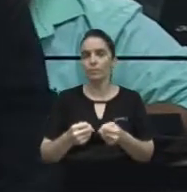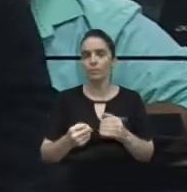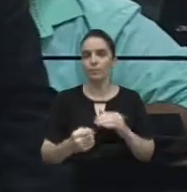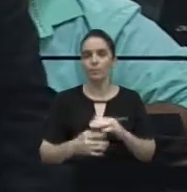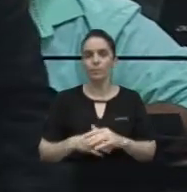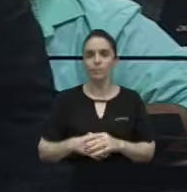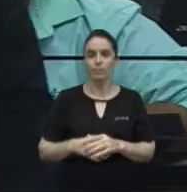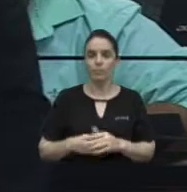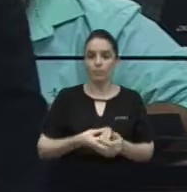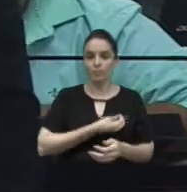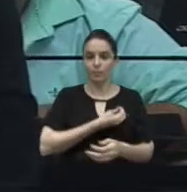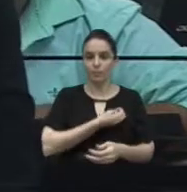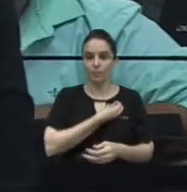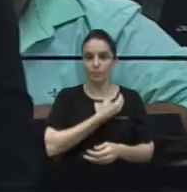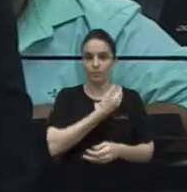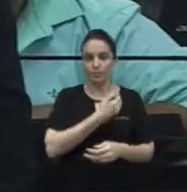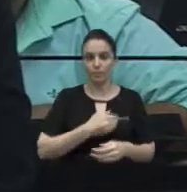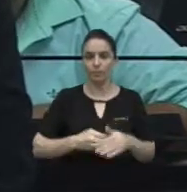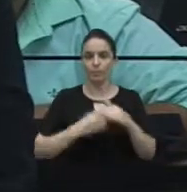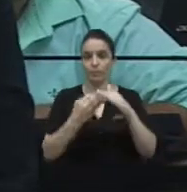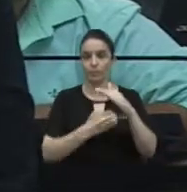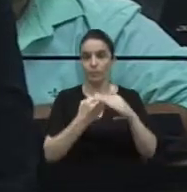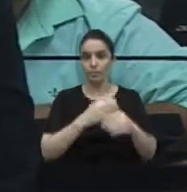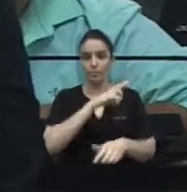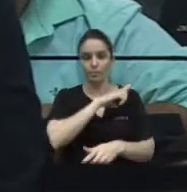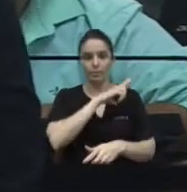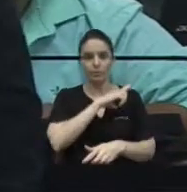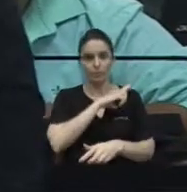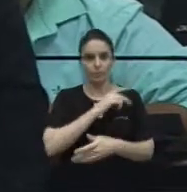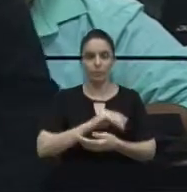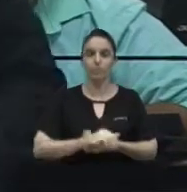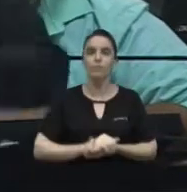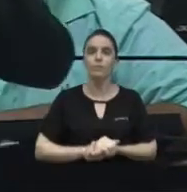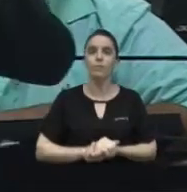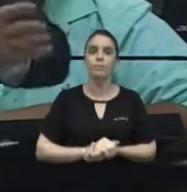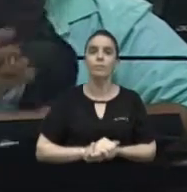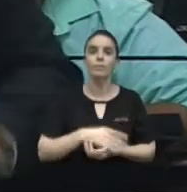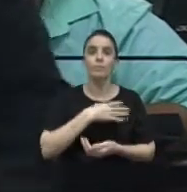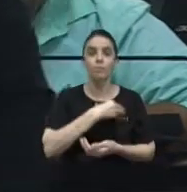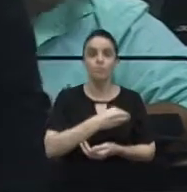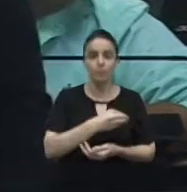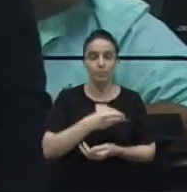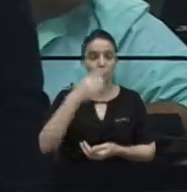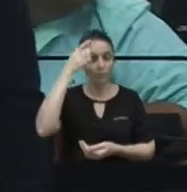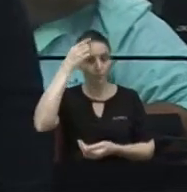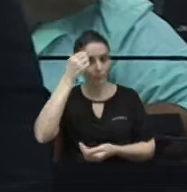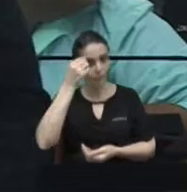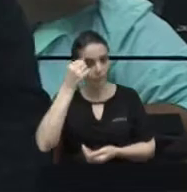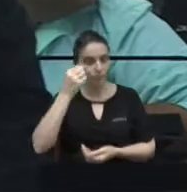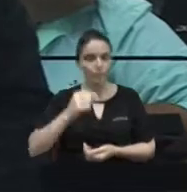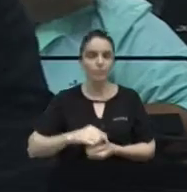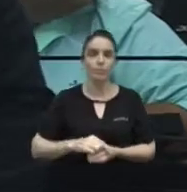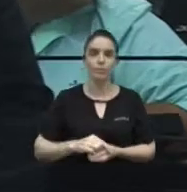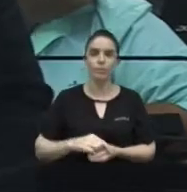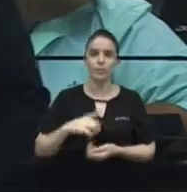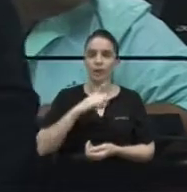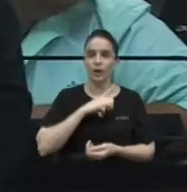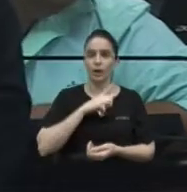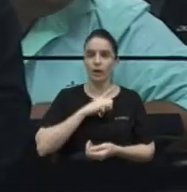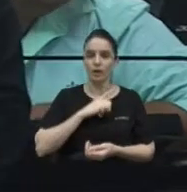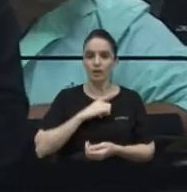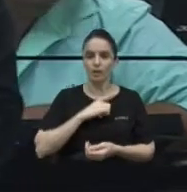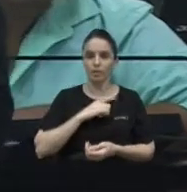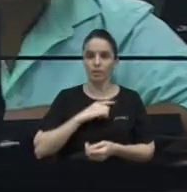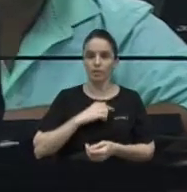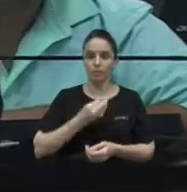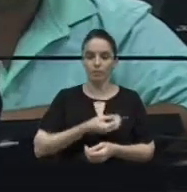privatização que o governo federal possa vir a fazer. É ele quem vai gozar das benesses do crescimento econômico